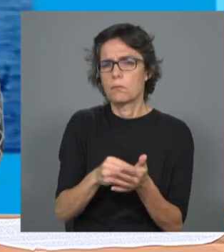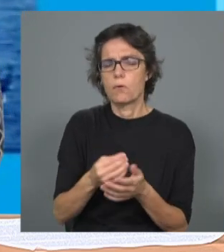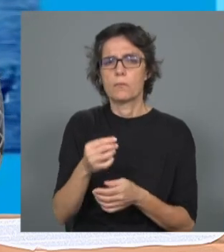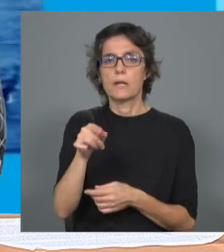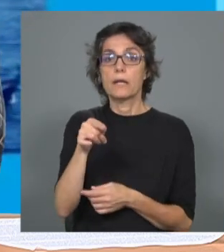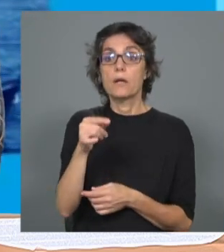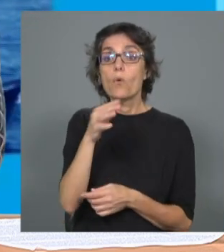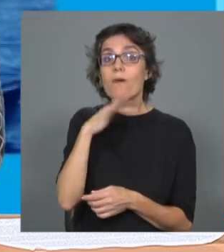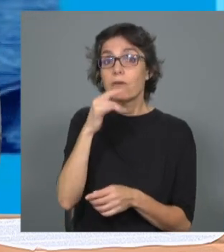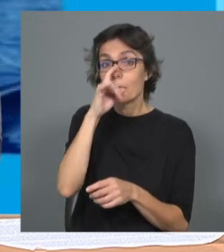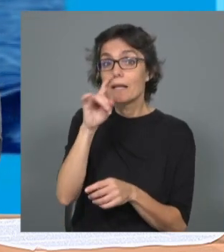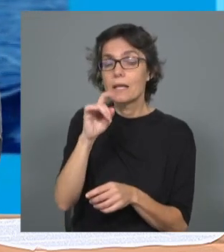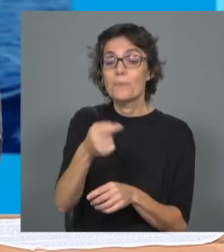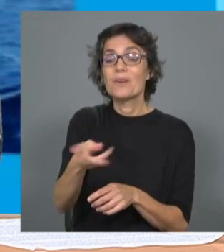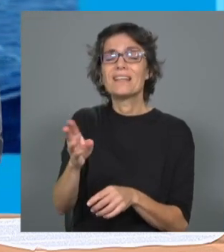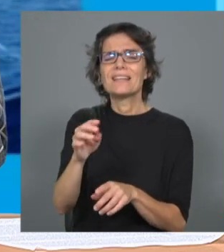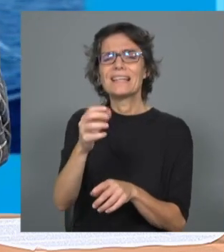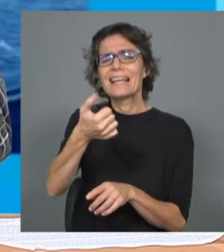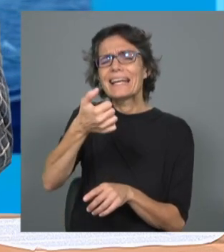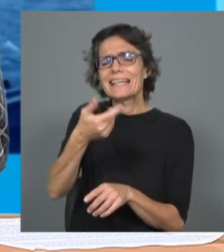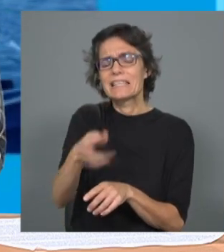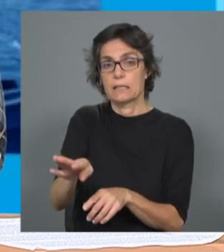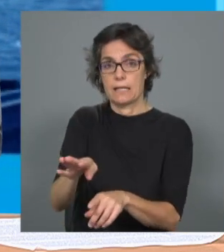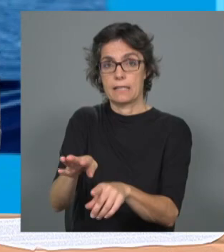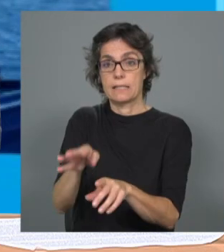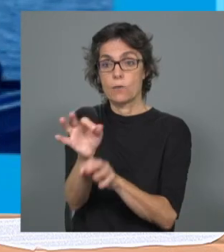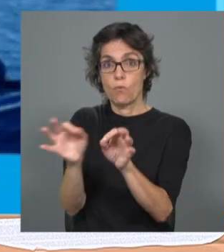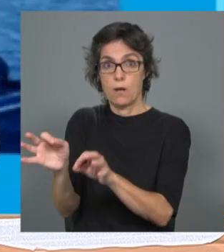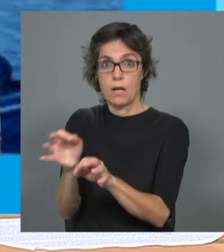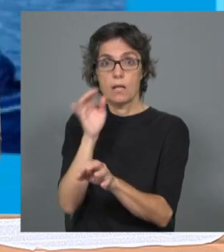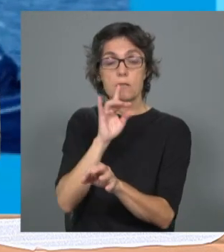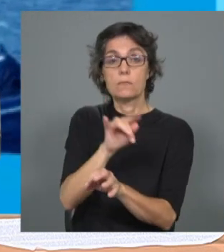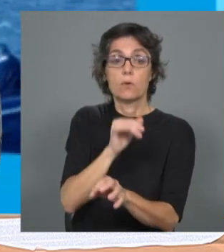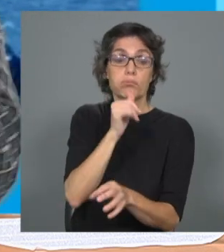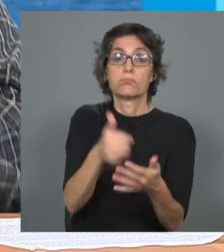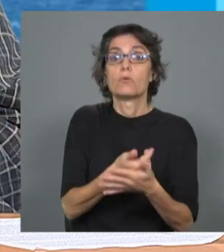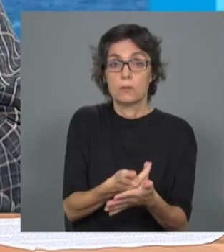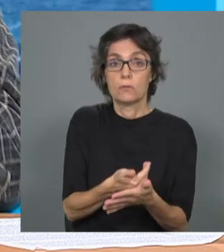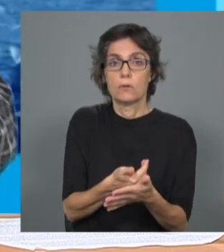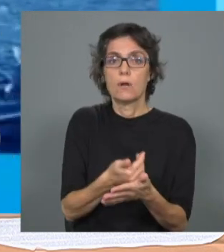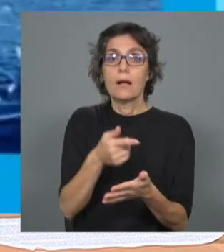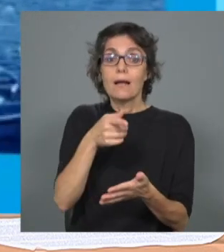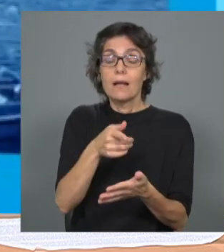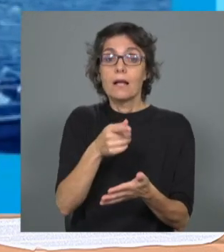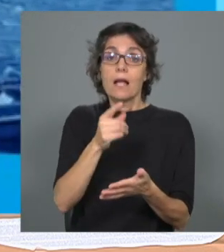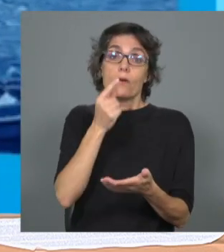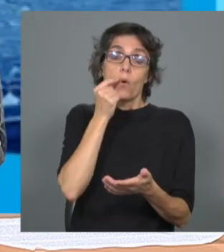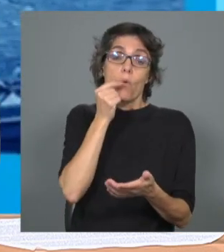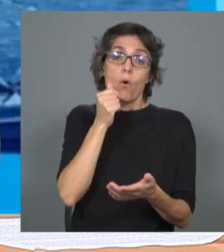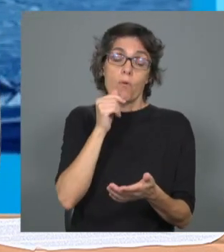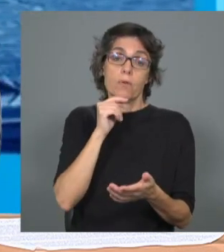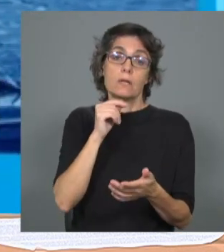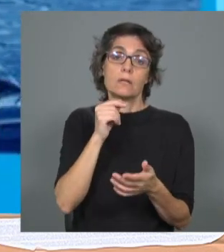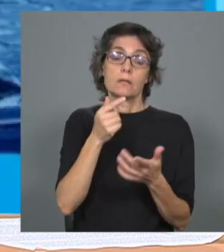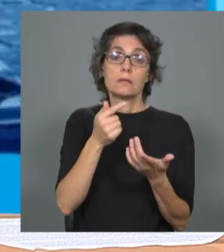de uma família que cuidava de 15 crianças. E essa senhora que cuidava das 15 crianças morreu. Mas deixou um homem mais velho a cuidar